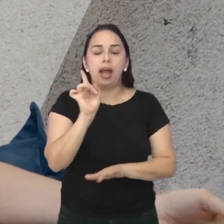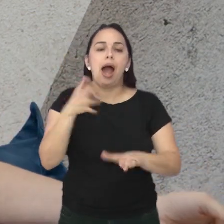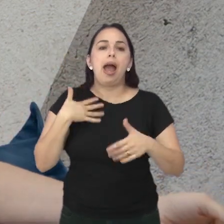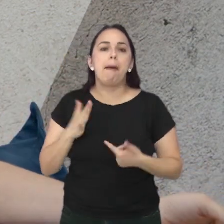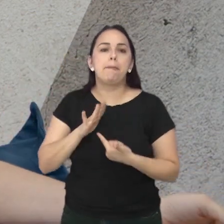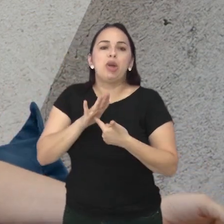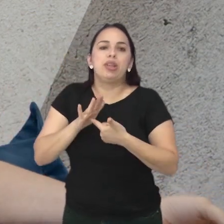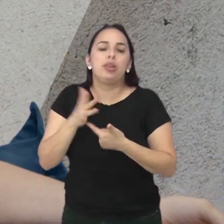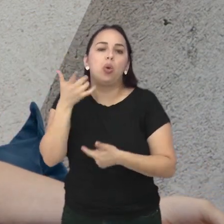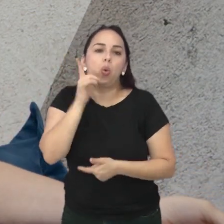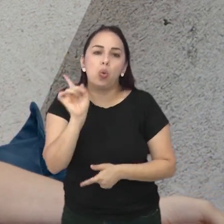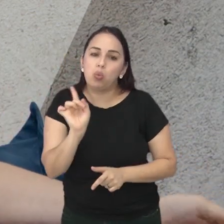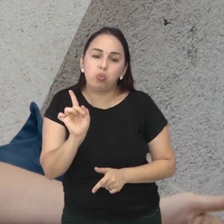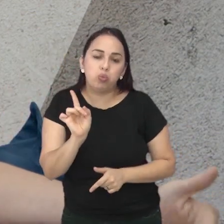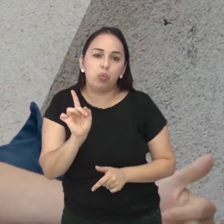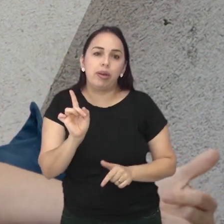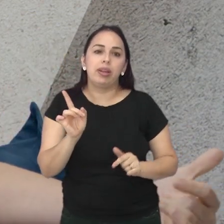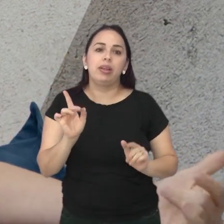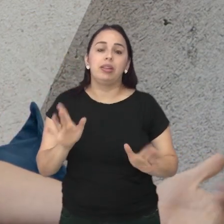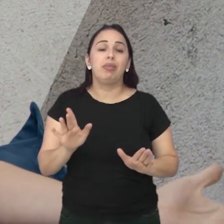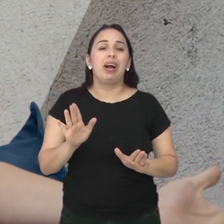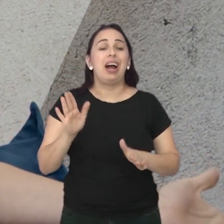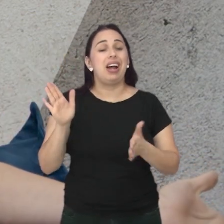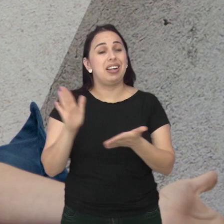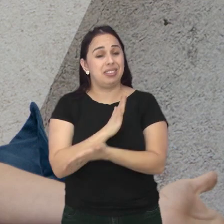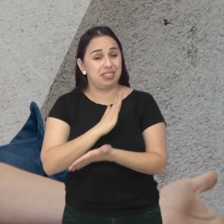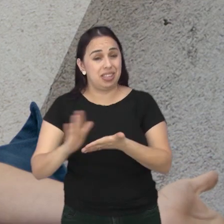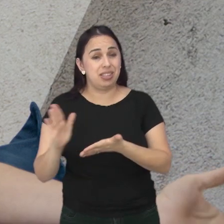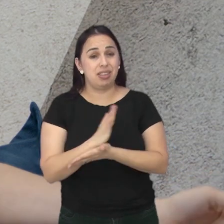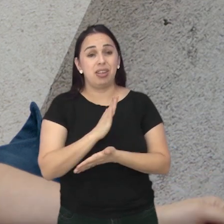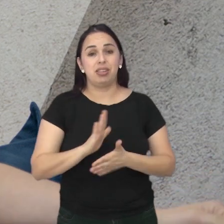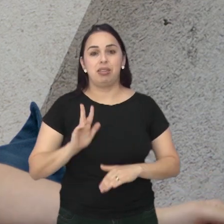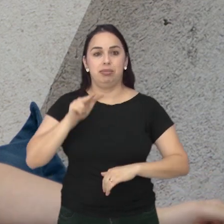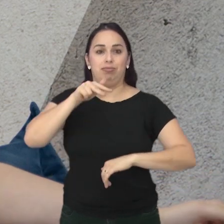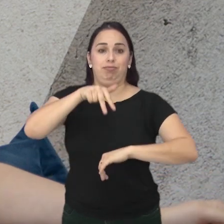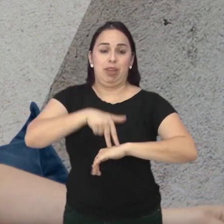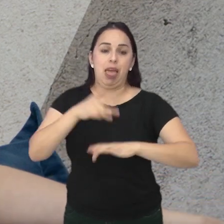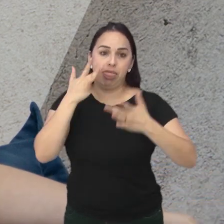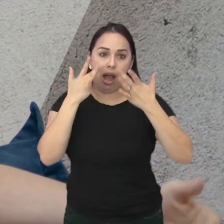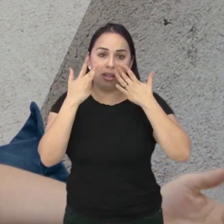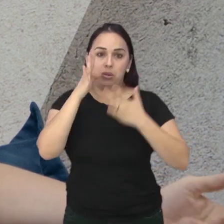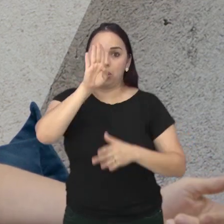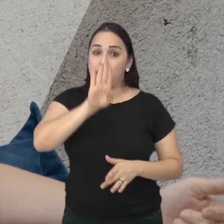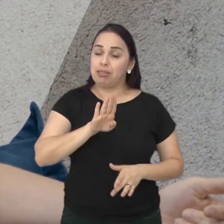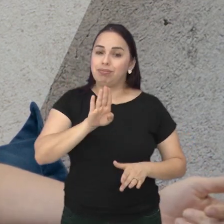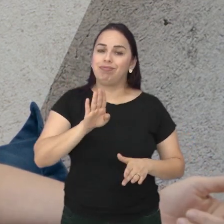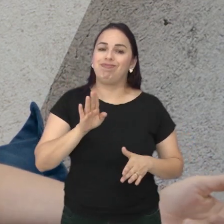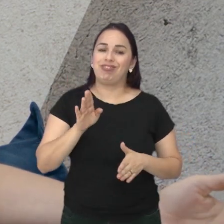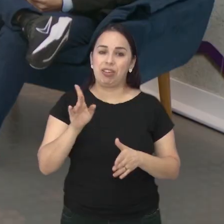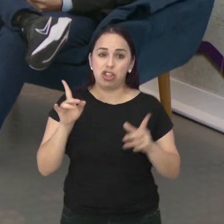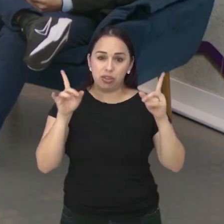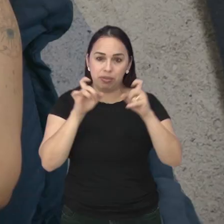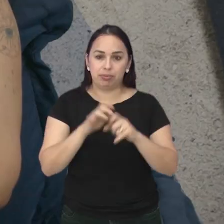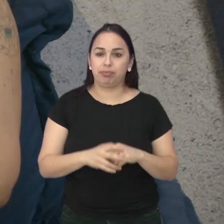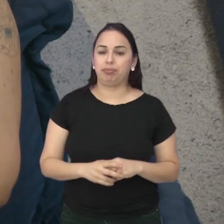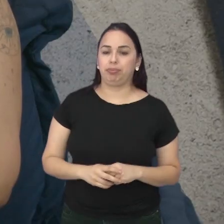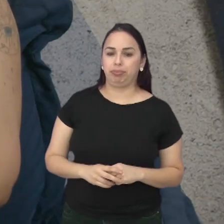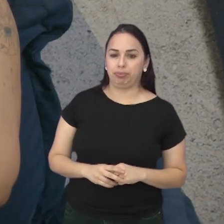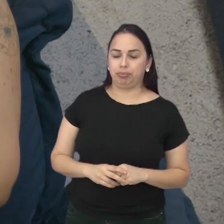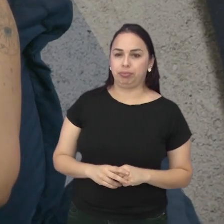apresentar, e aí os trabalhos online normalmente são gratuitos, então há essa dificuldade. E o